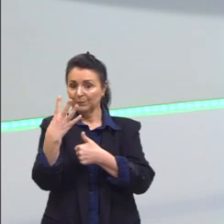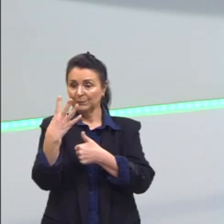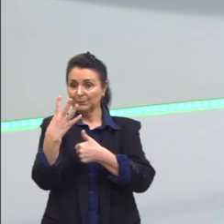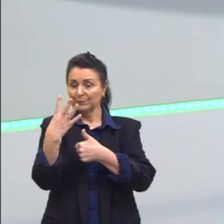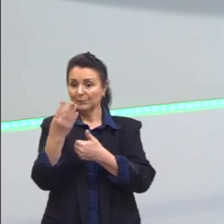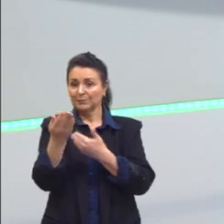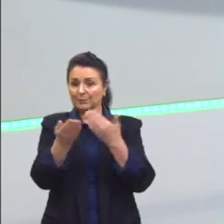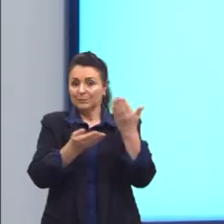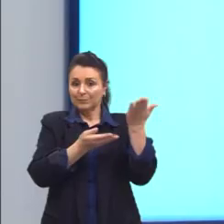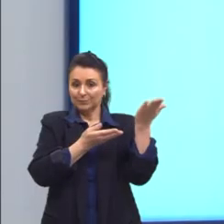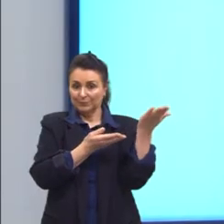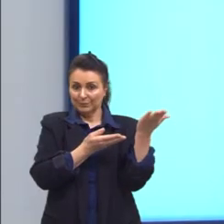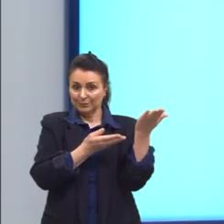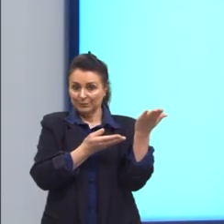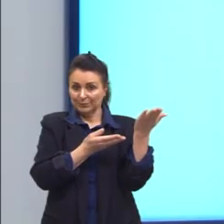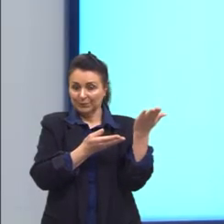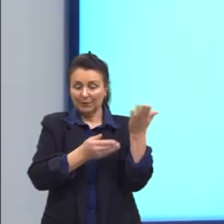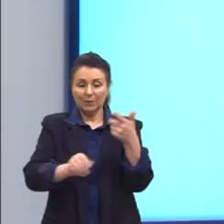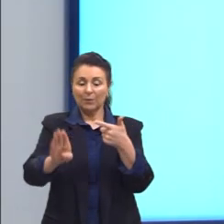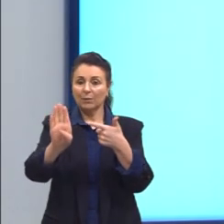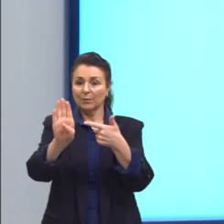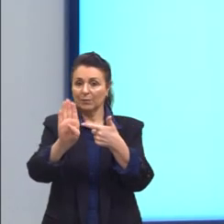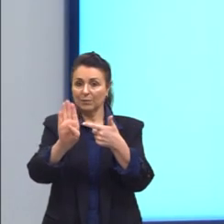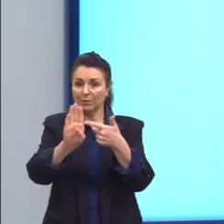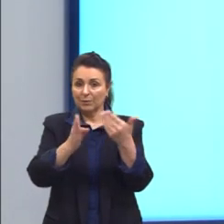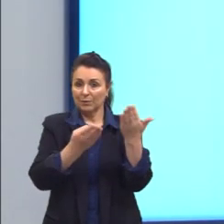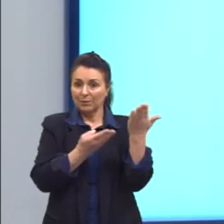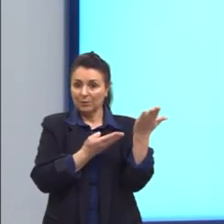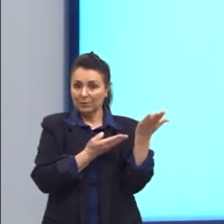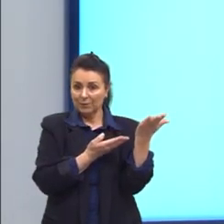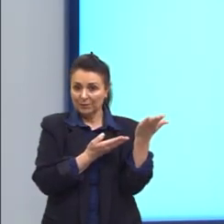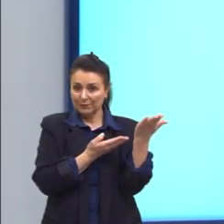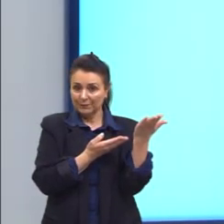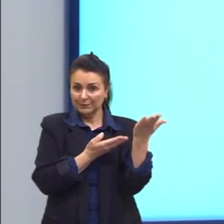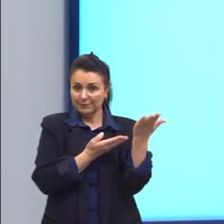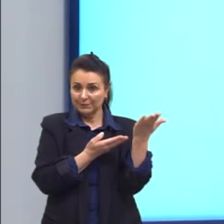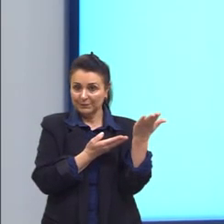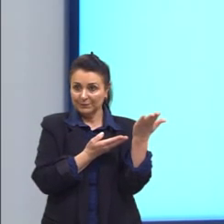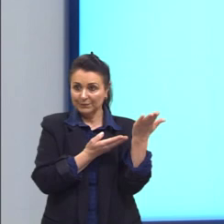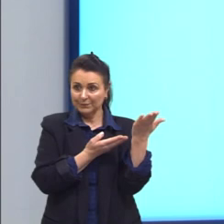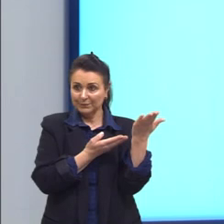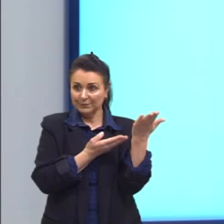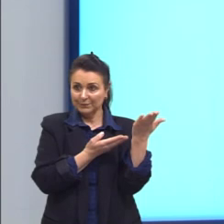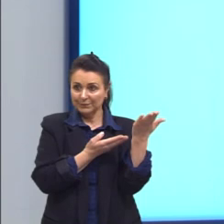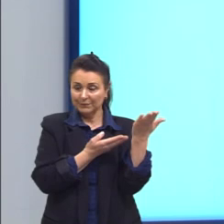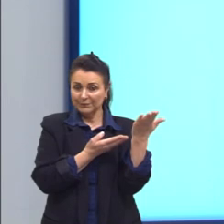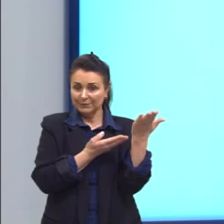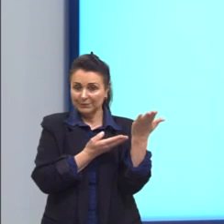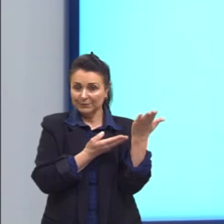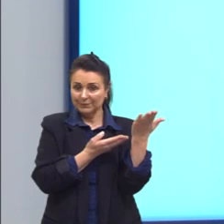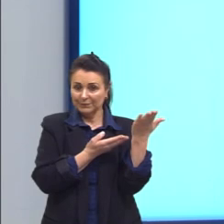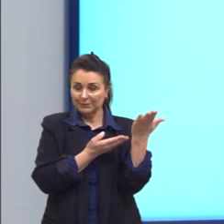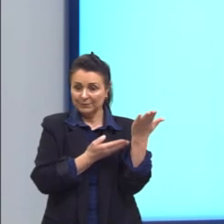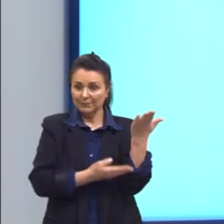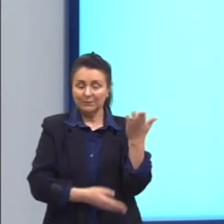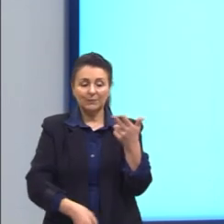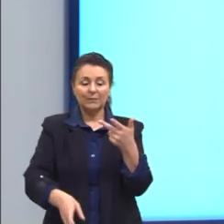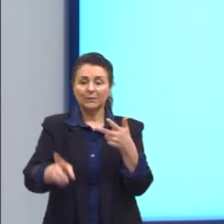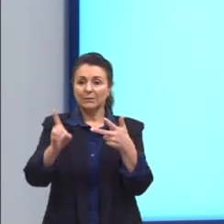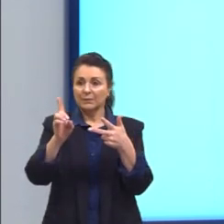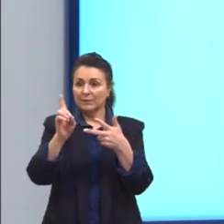quatro triângulos equiláteros letra B 2 hexagonais regulares e quatro triângulos